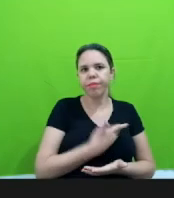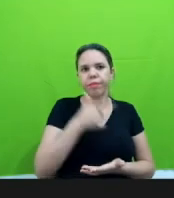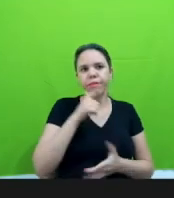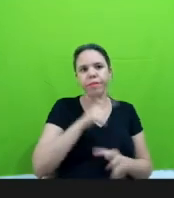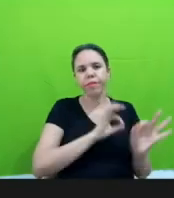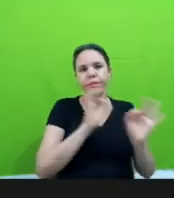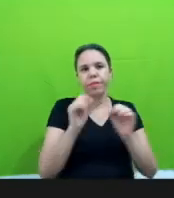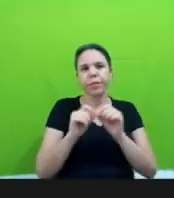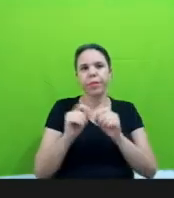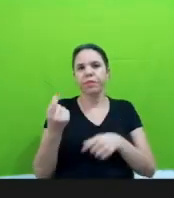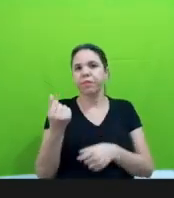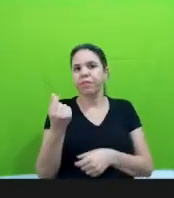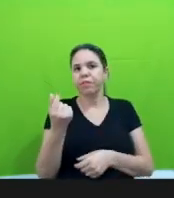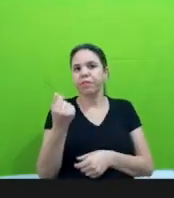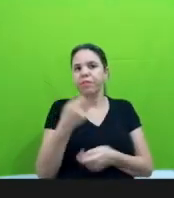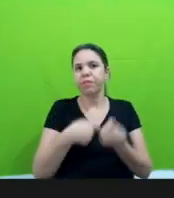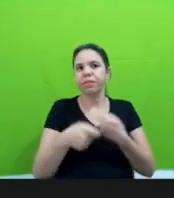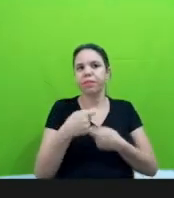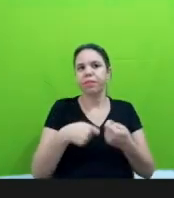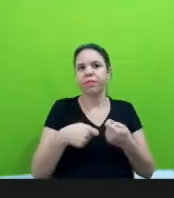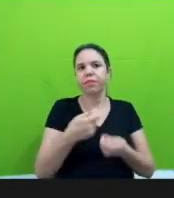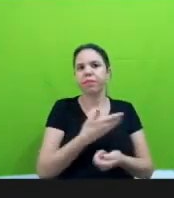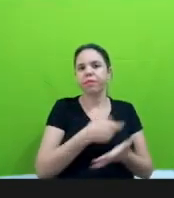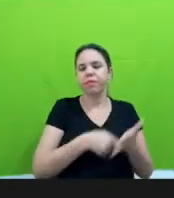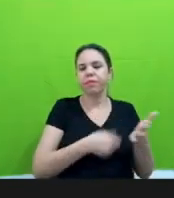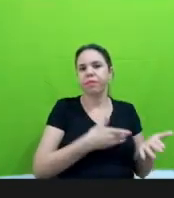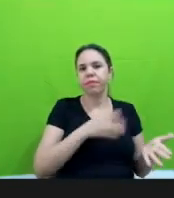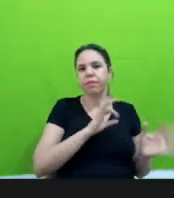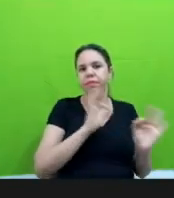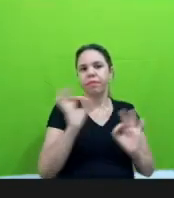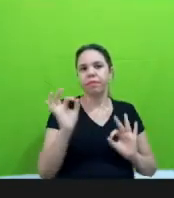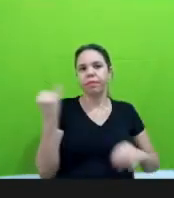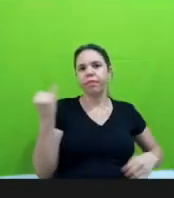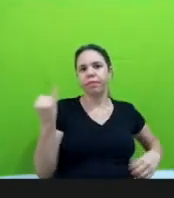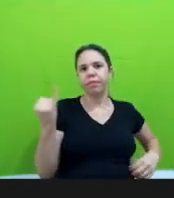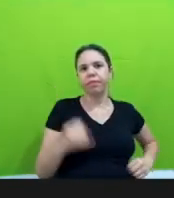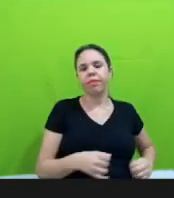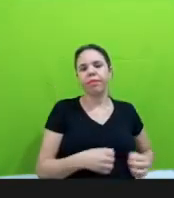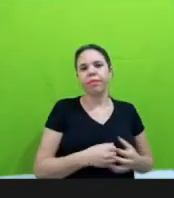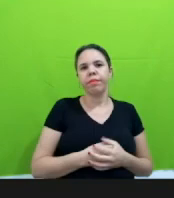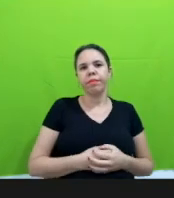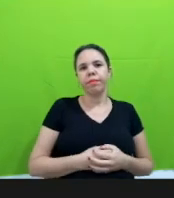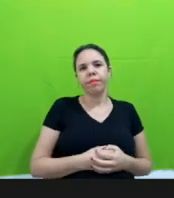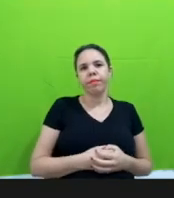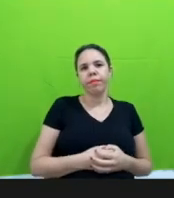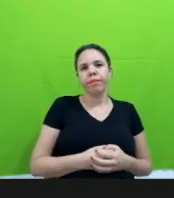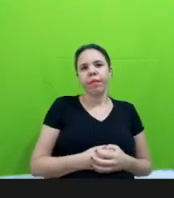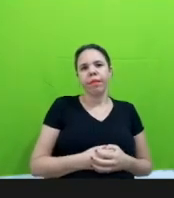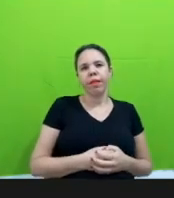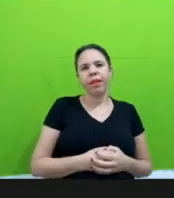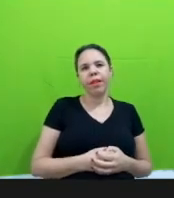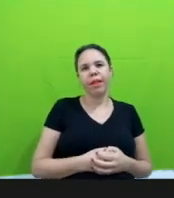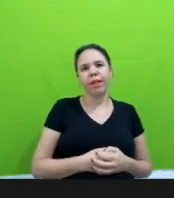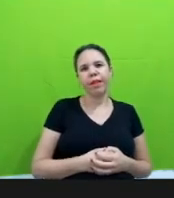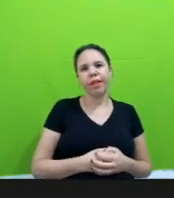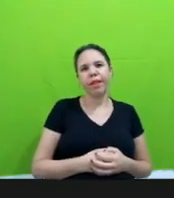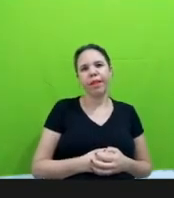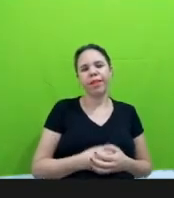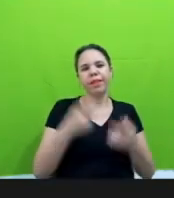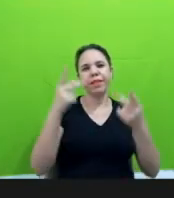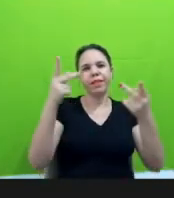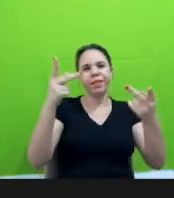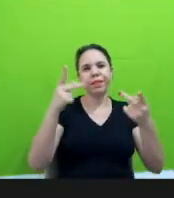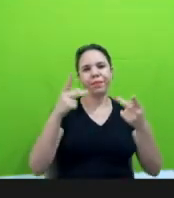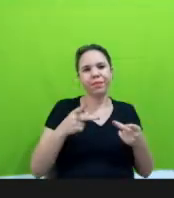nosso dinheiro, ou o que cada um está fazendo em relação às políticas públicas que a gente acompanha, que são tão importantes para todo mundo. É mais nessa convocação, nesse chamamento